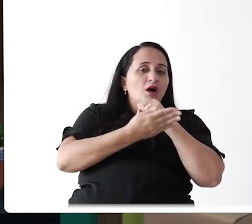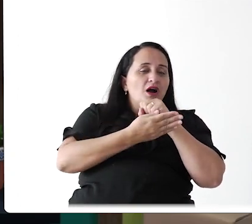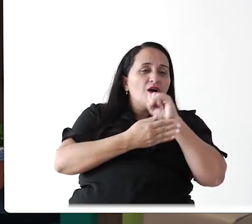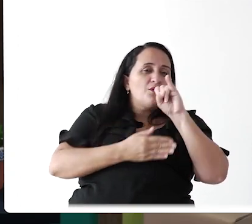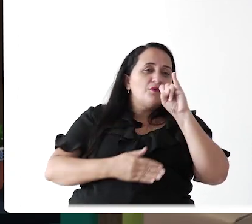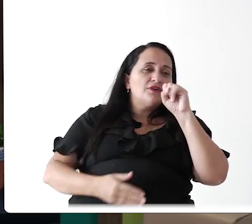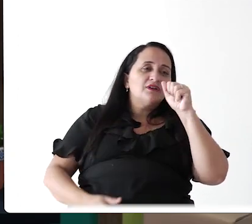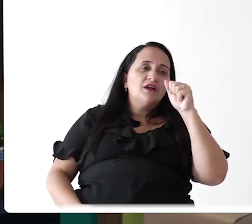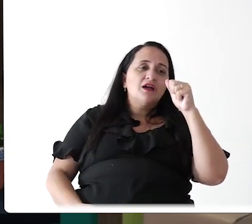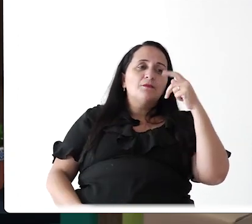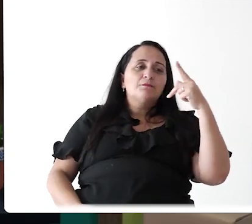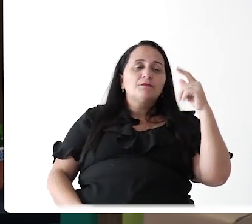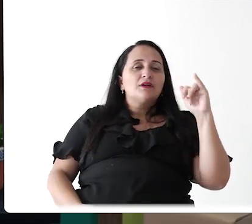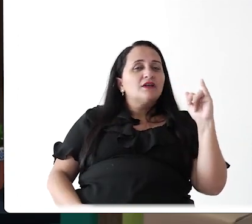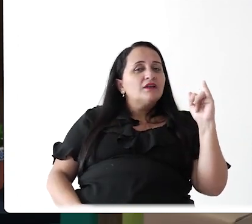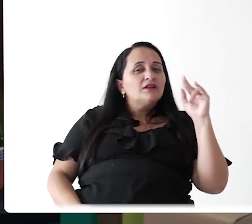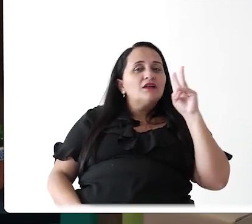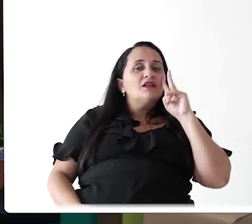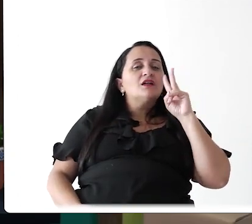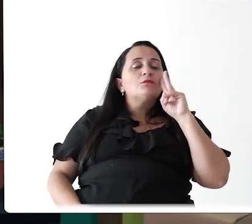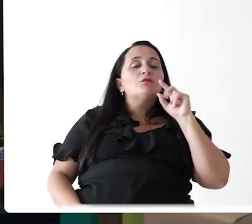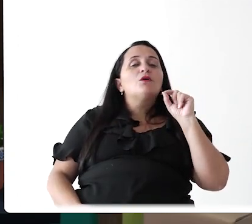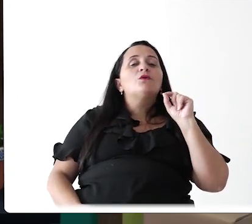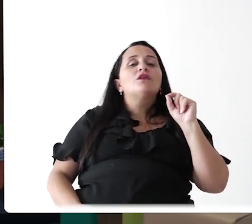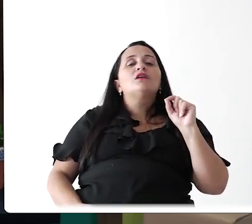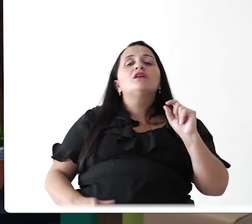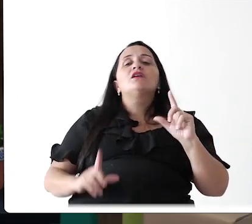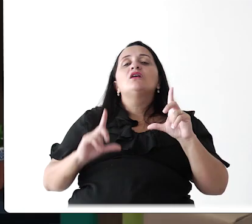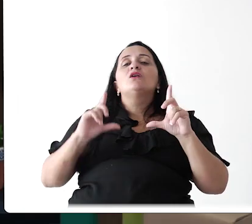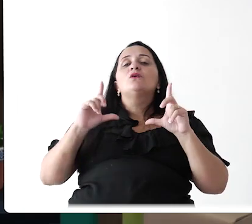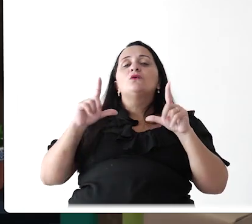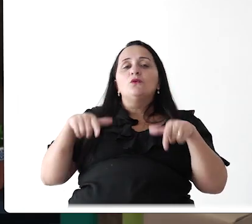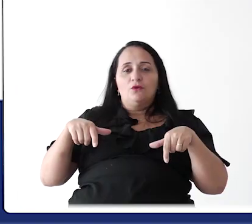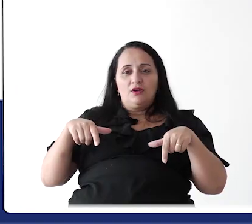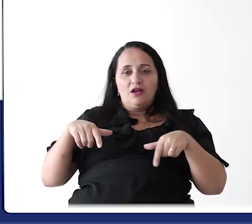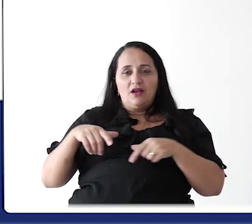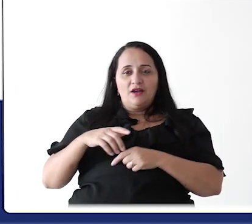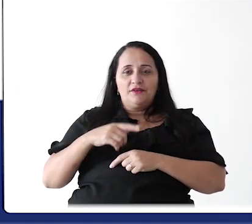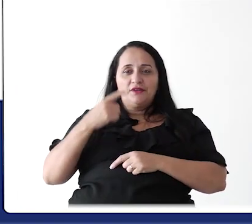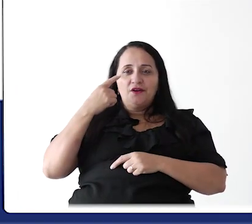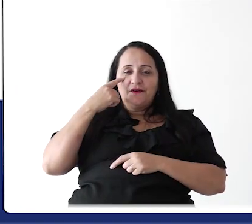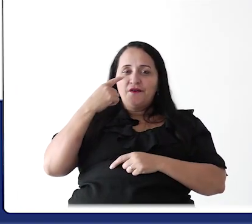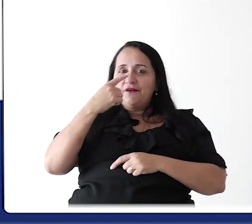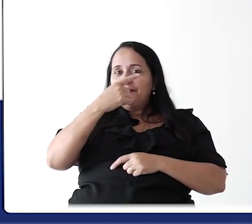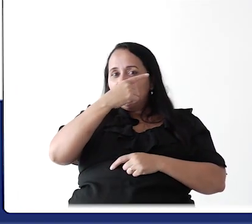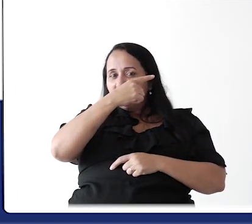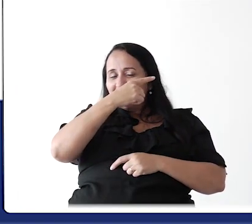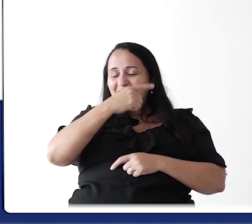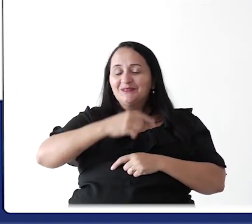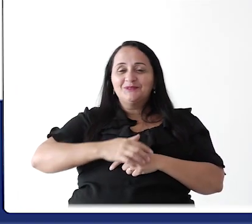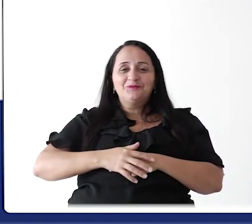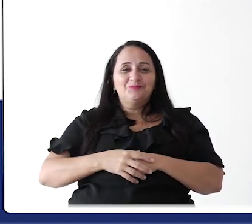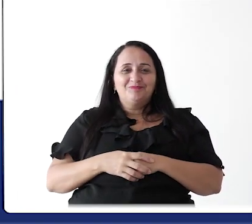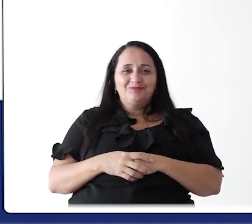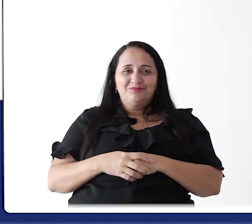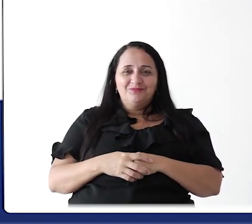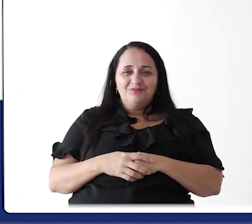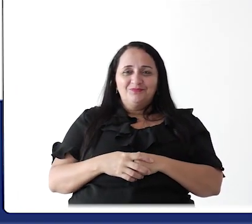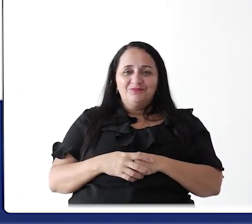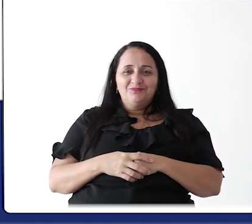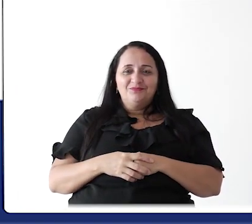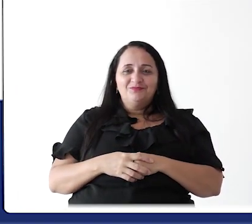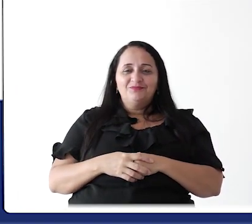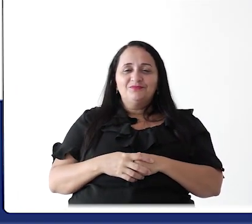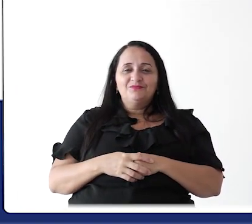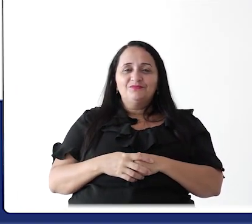No IAPI. Lembrou o quê? De lugar. Olha lá, na outra estrofe, na